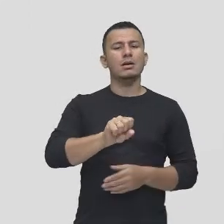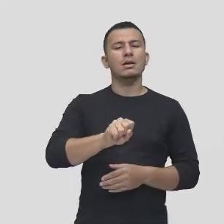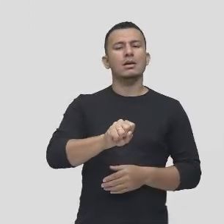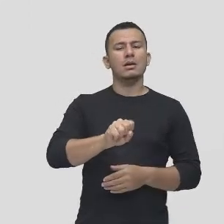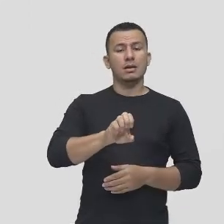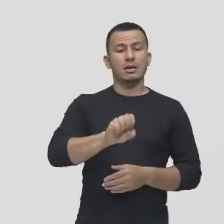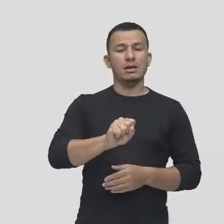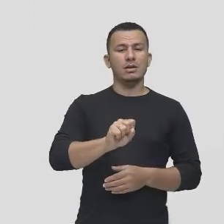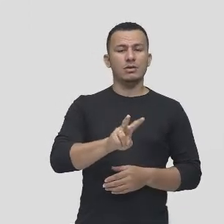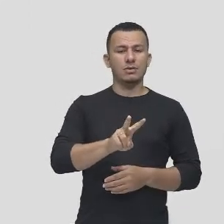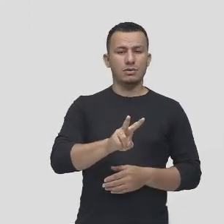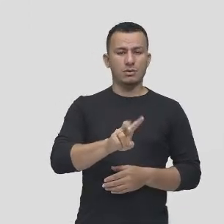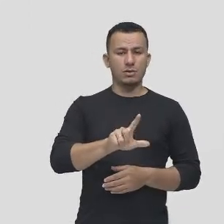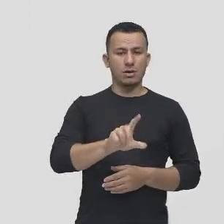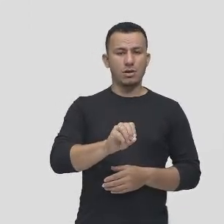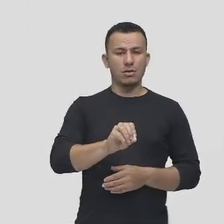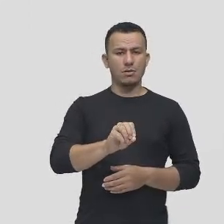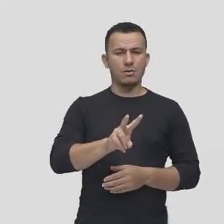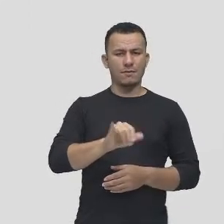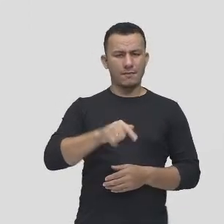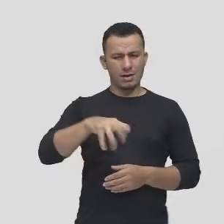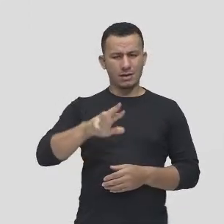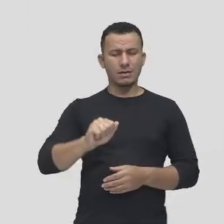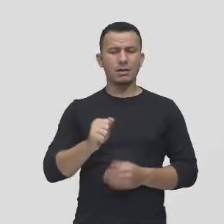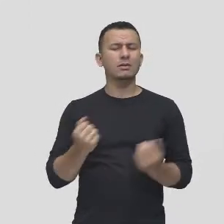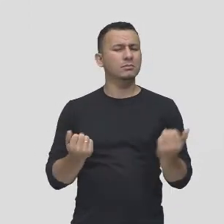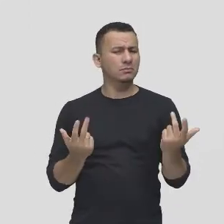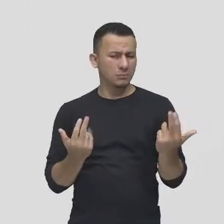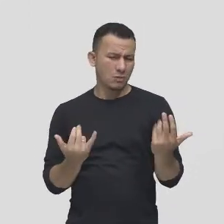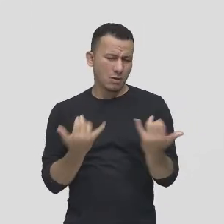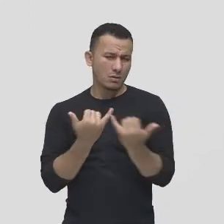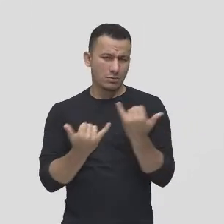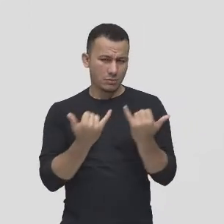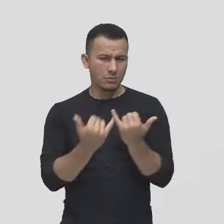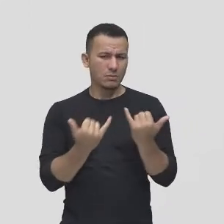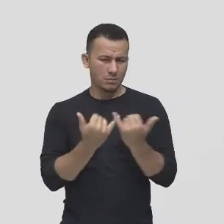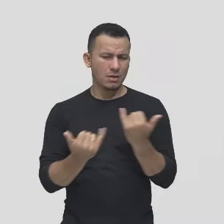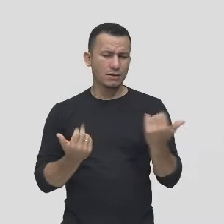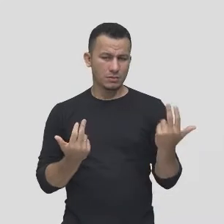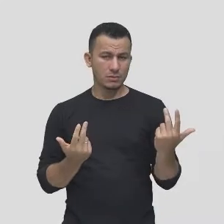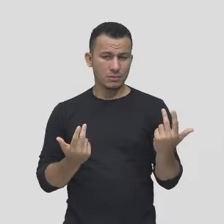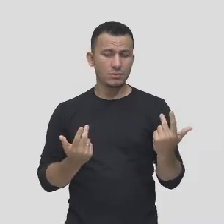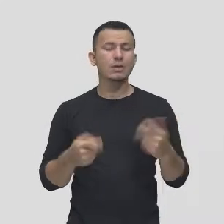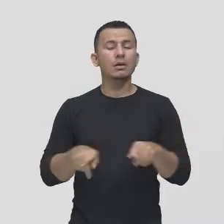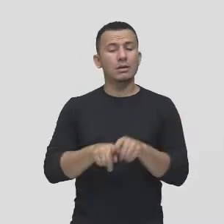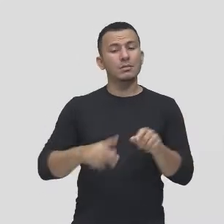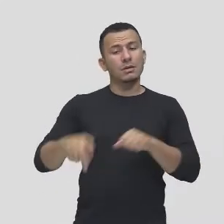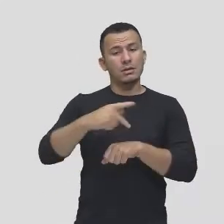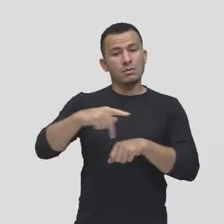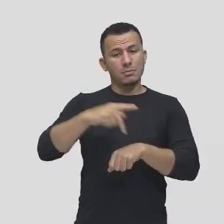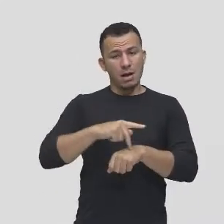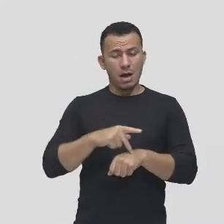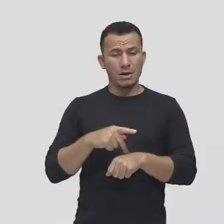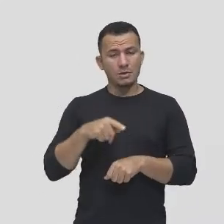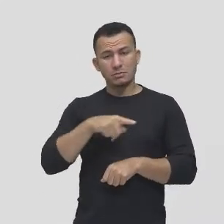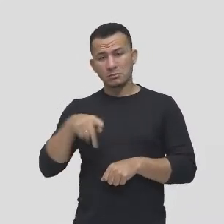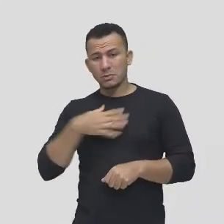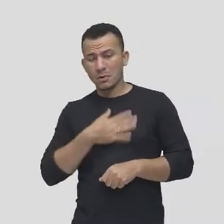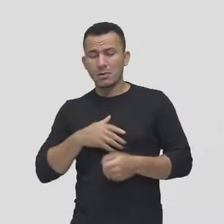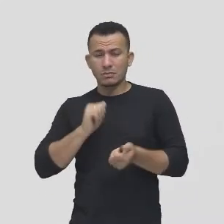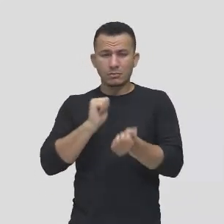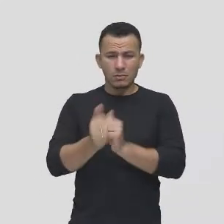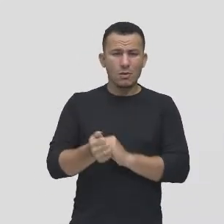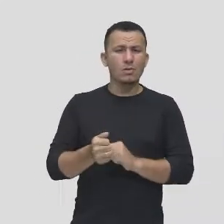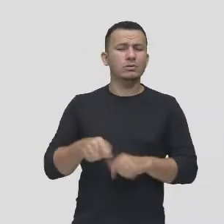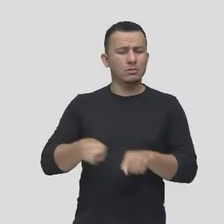países que foram a mesma coisa durante muito tempo. A antiga Tchecoslováquia é um país também, para quem gosta de esporte, aí, que é das